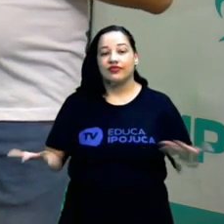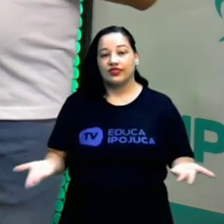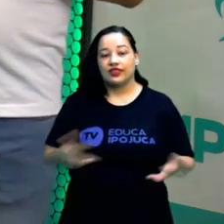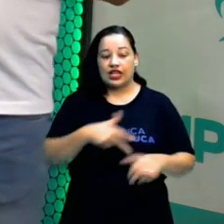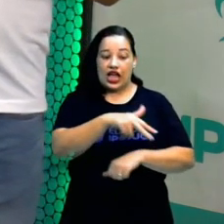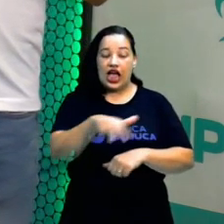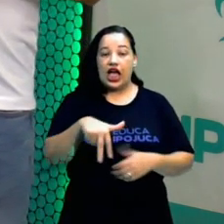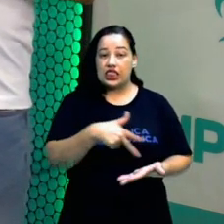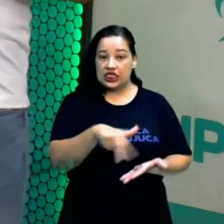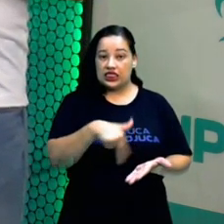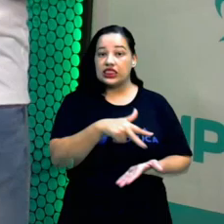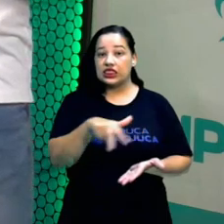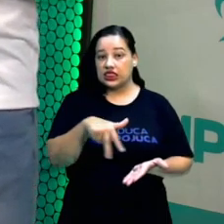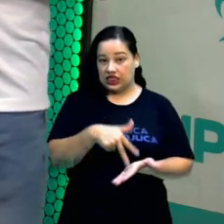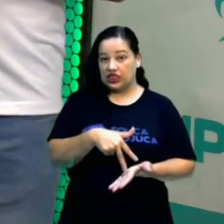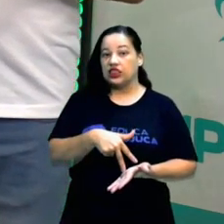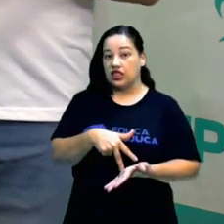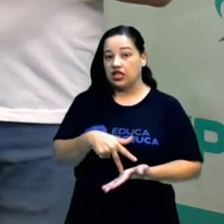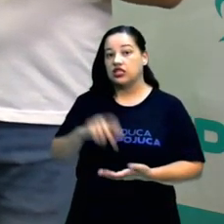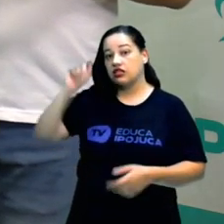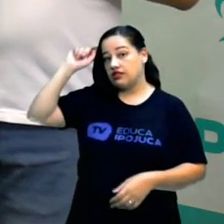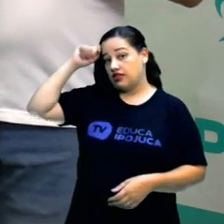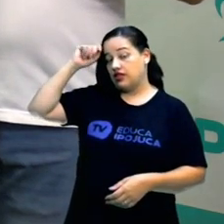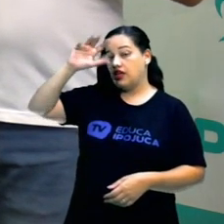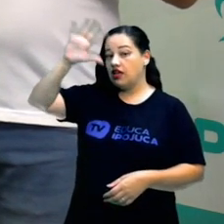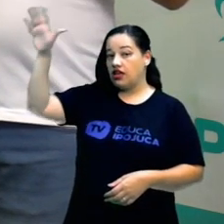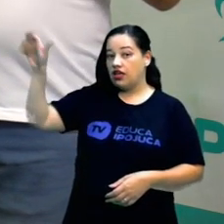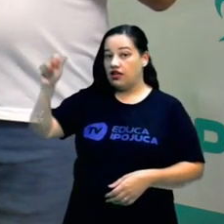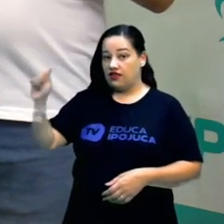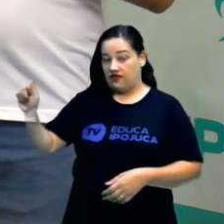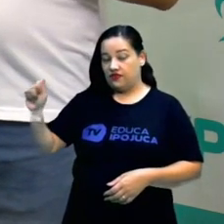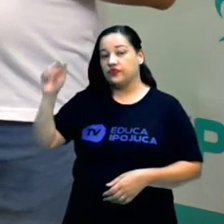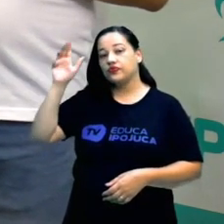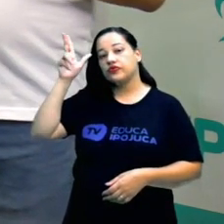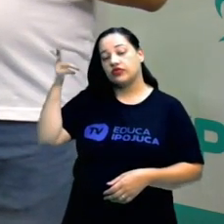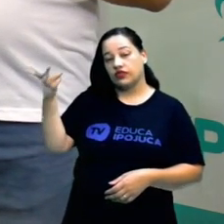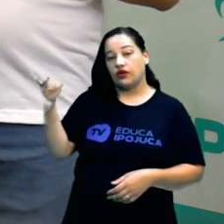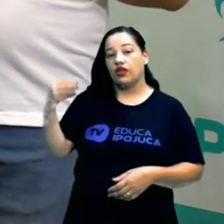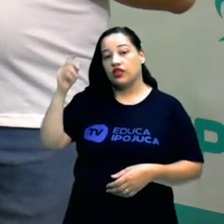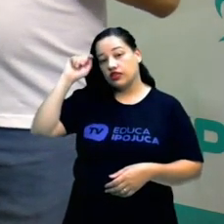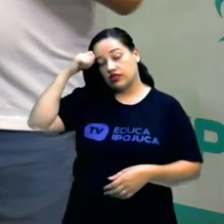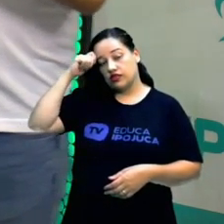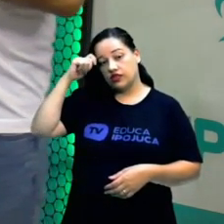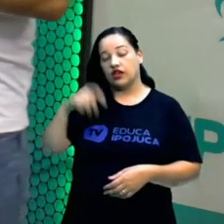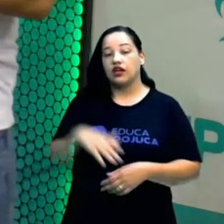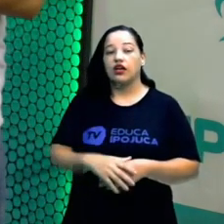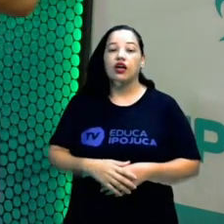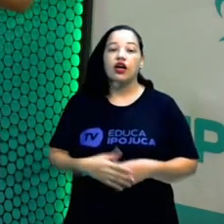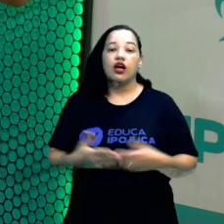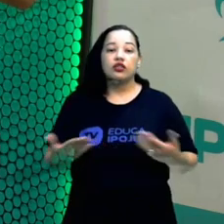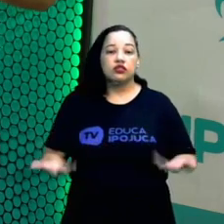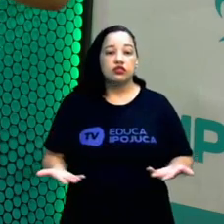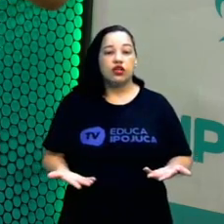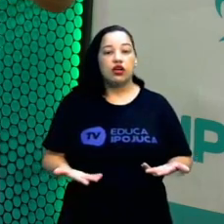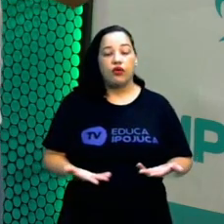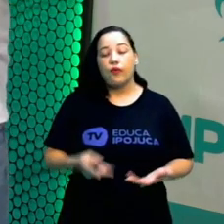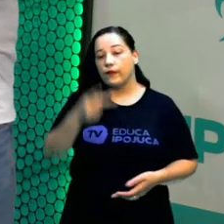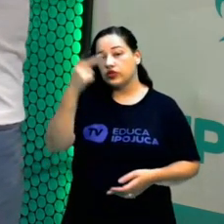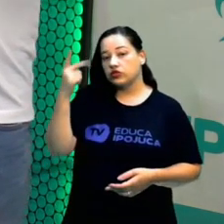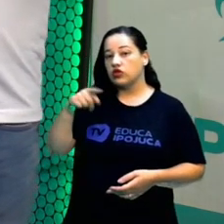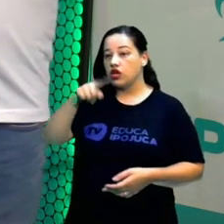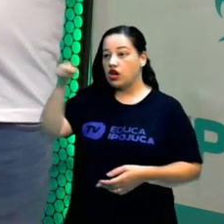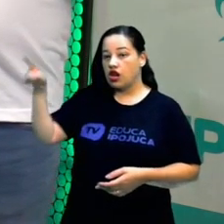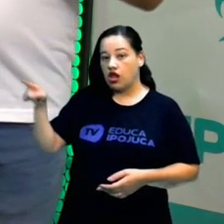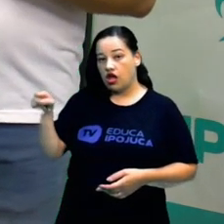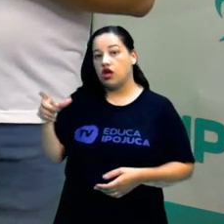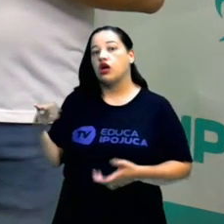Danças de matriz africana. Como o próprio nome diz, africana, África, que vieram do